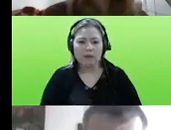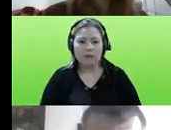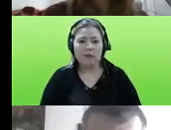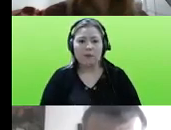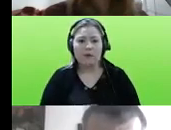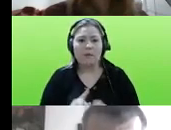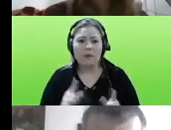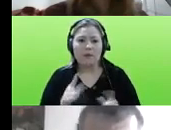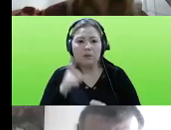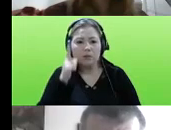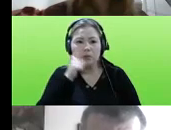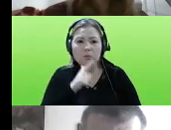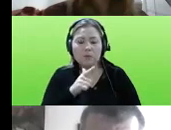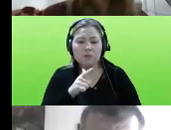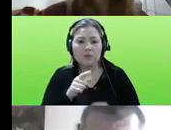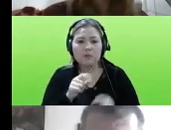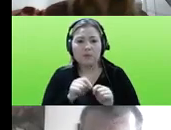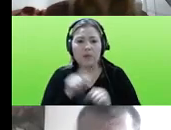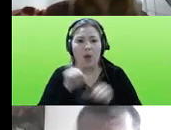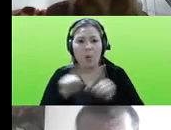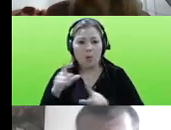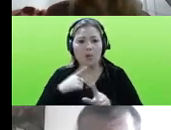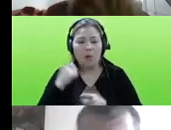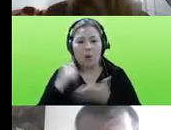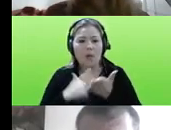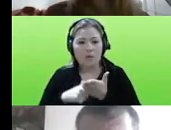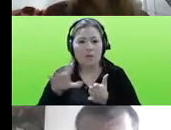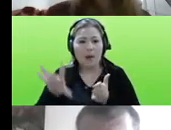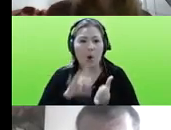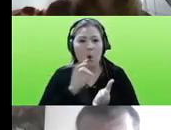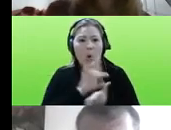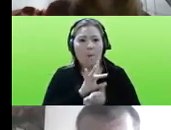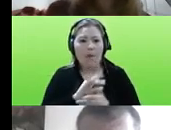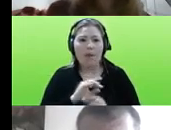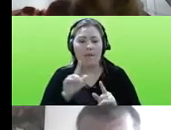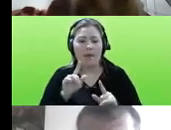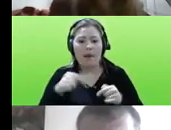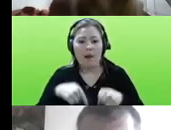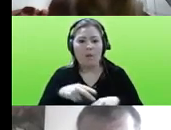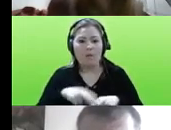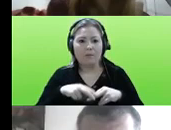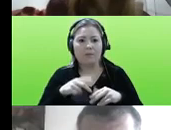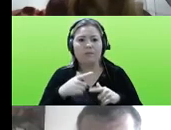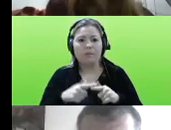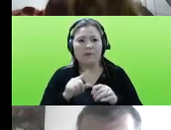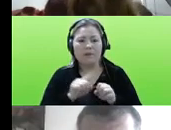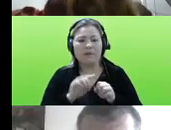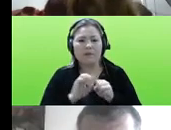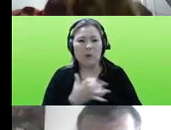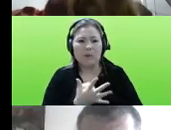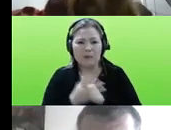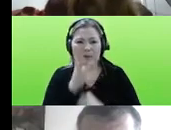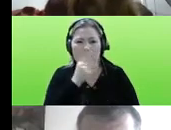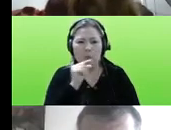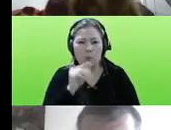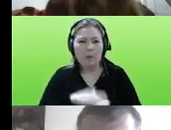já consegui prospectar alguém que tem o livro para copiar, só que agora com essa coisa do isolamento social demora um pouco